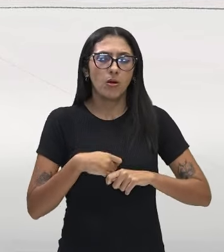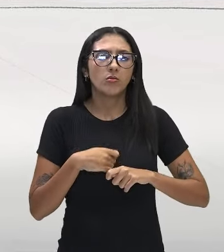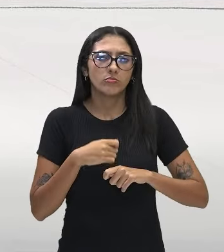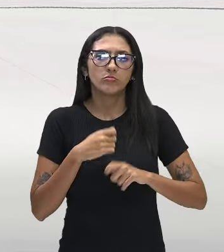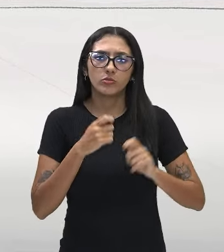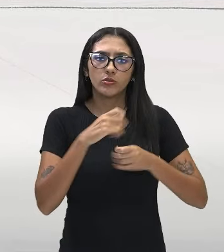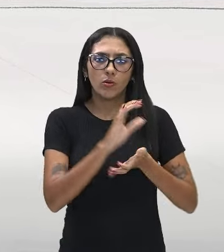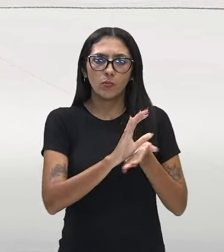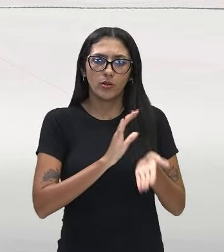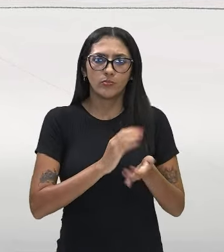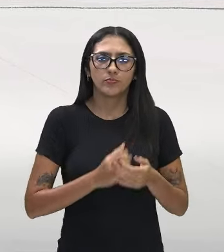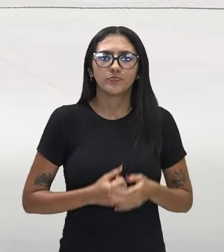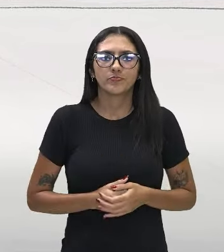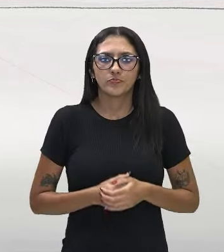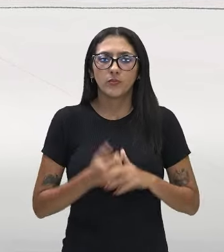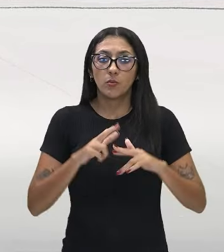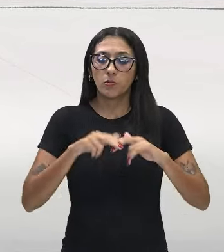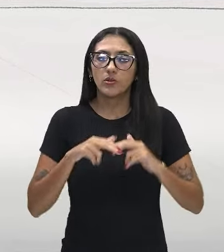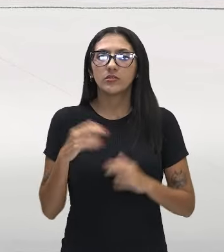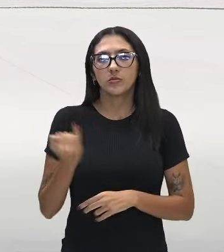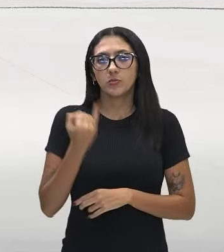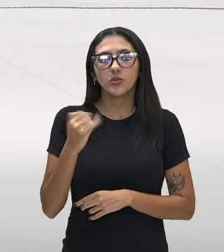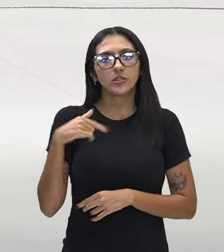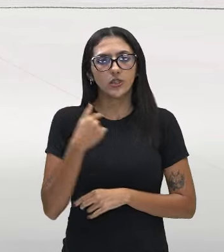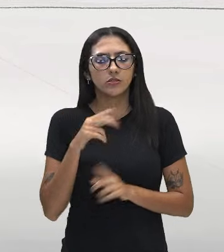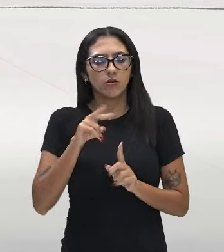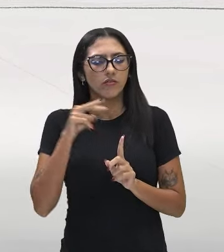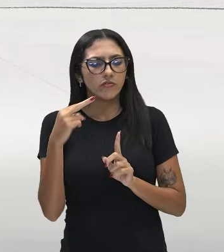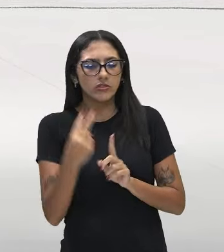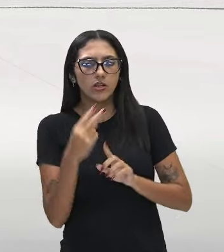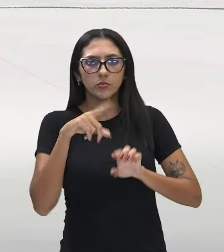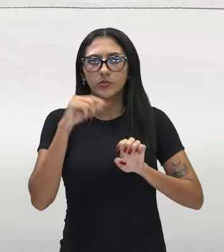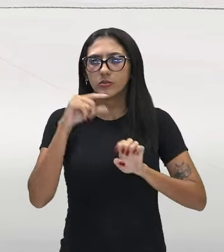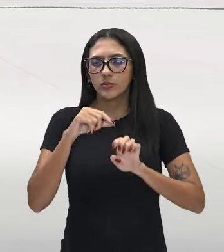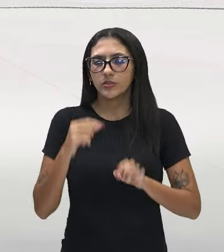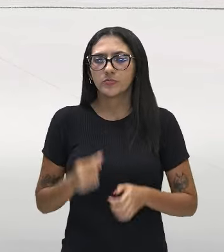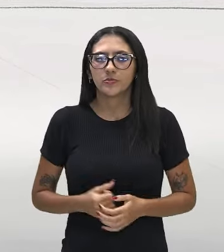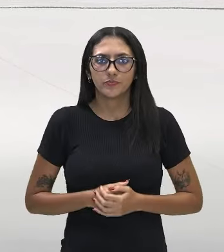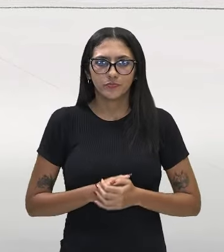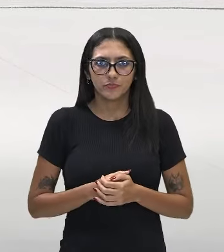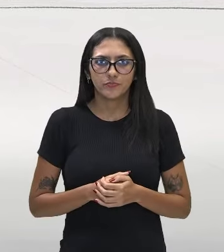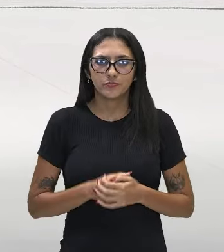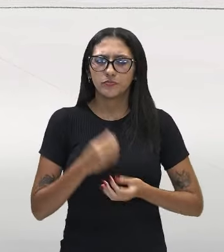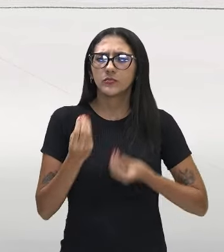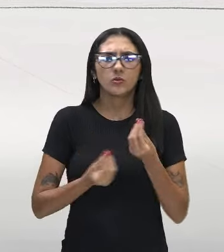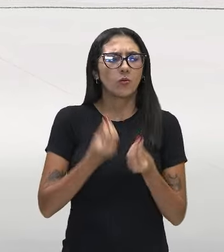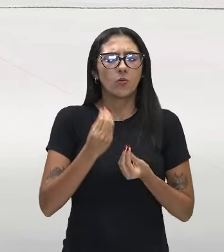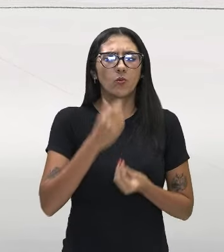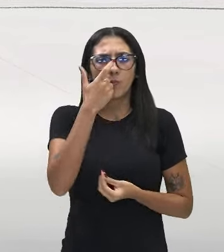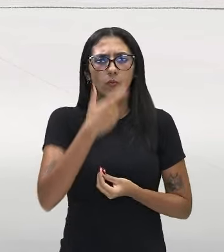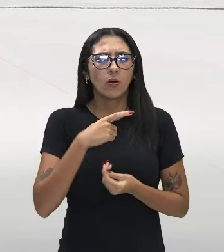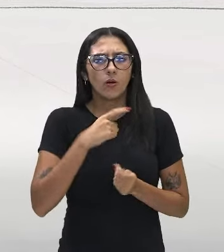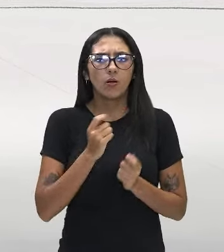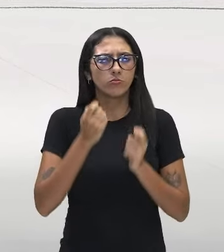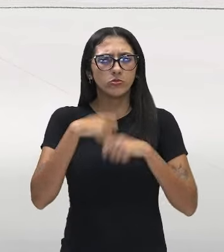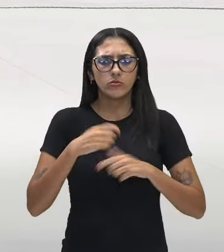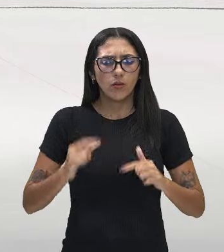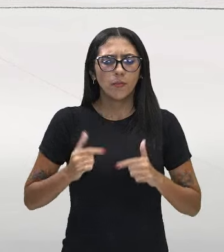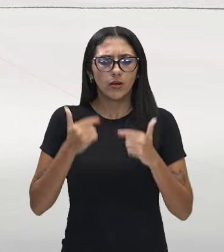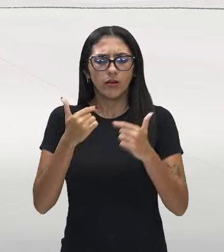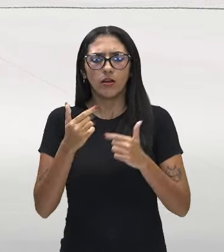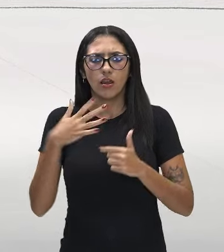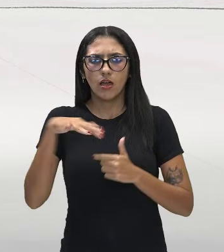ter essa visão de empreendedorismo. Tá, como é que eu posso empreender, então, nessa área cultural, né?